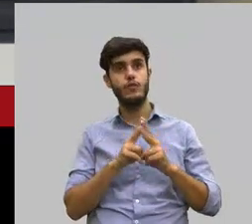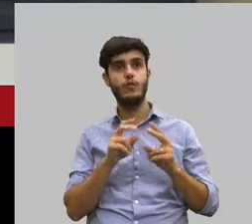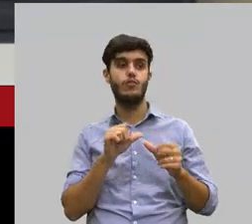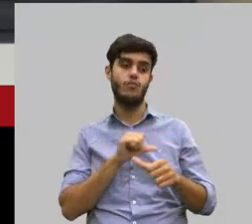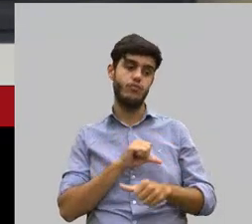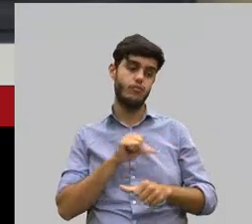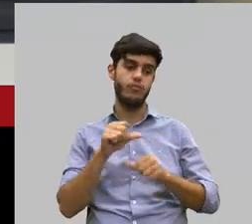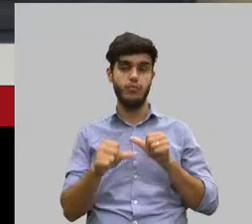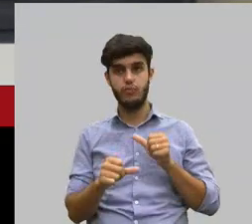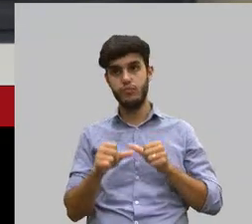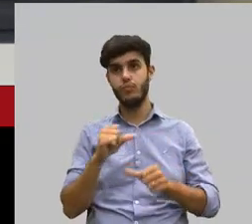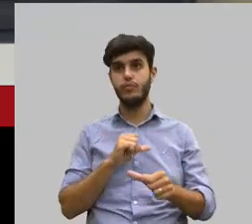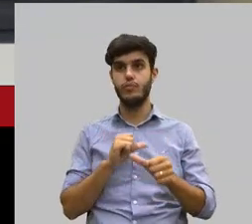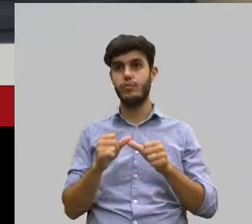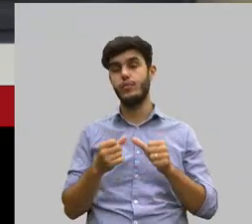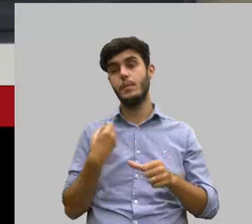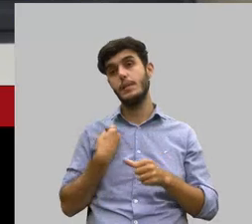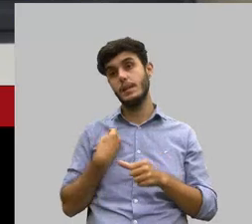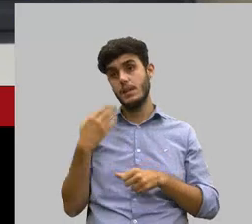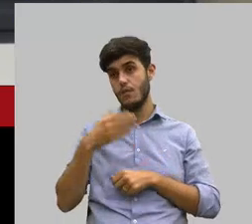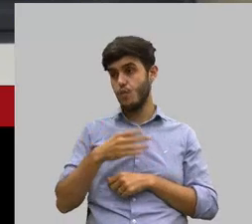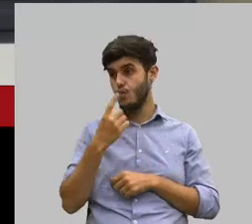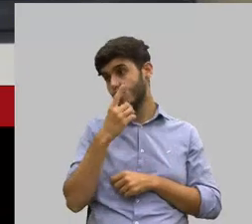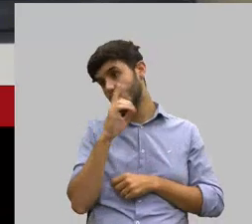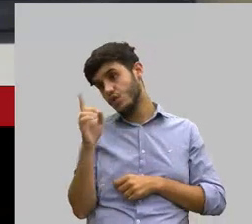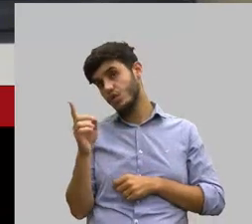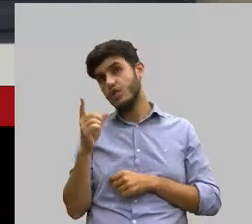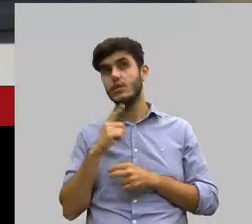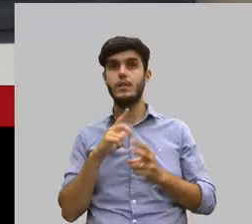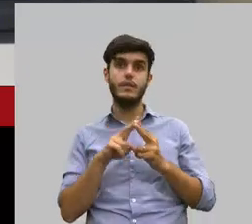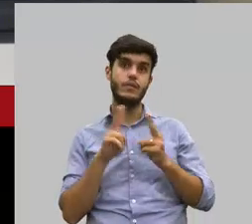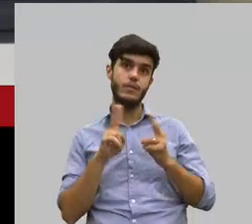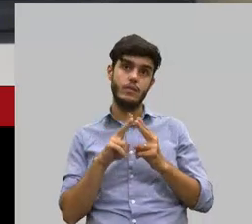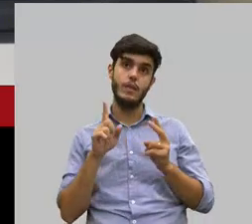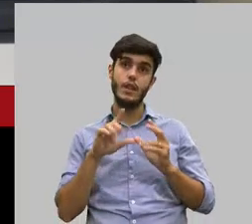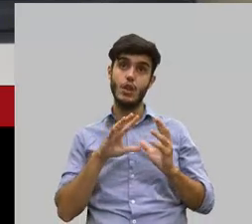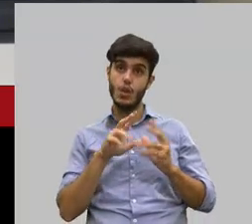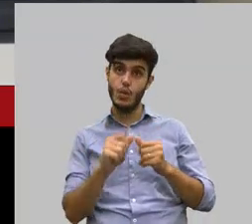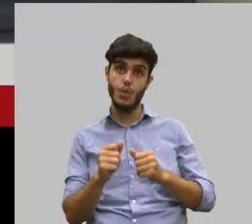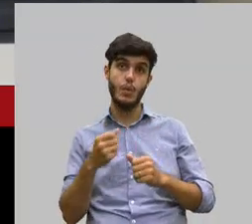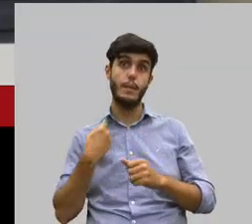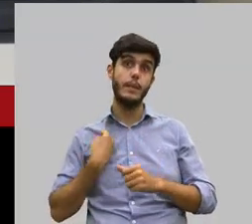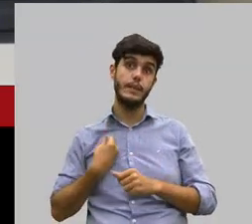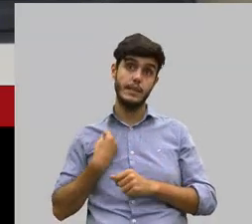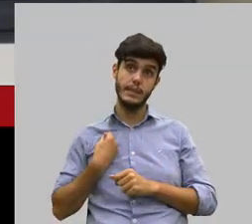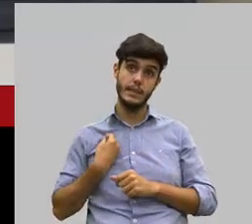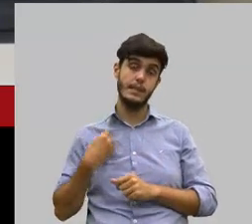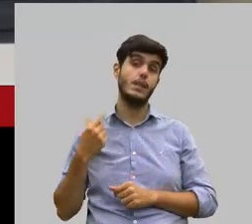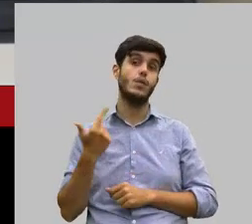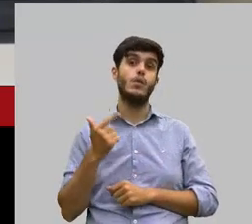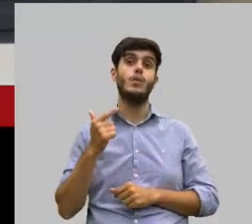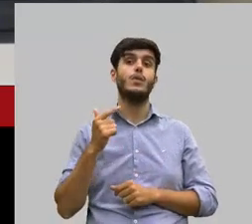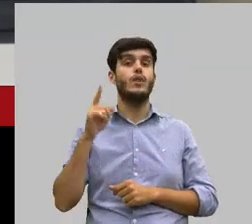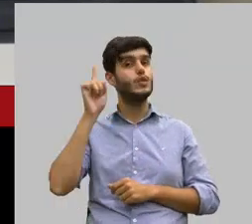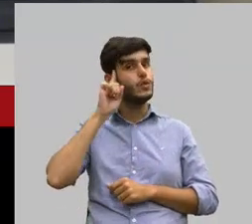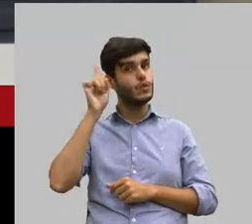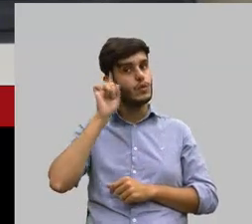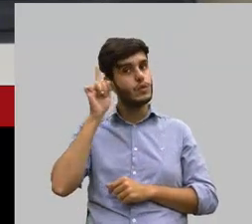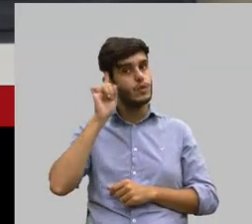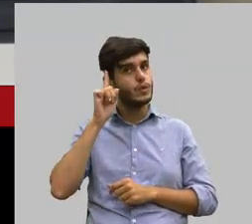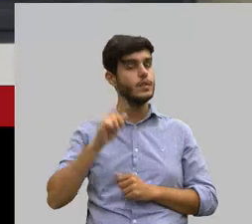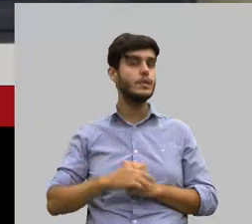e remoto tá então nós não temos servidores na totalidade de um trabalho presencial na cidade administrativa mas